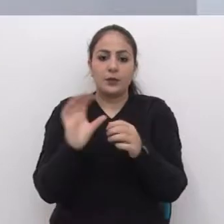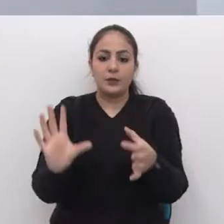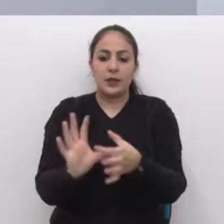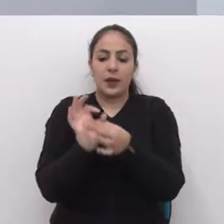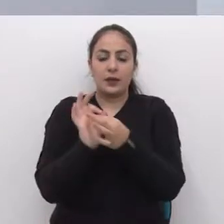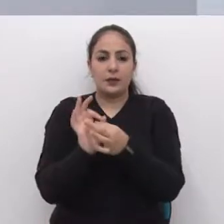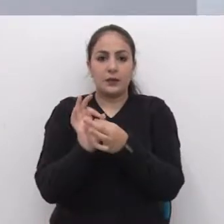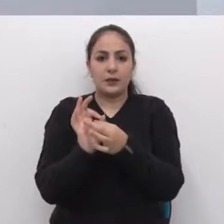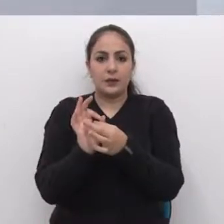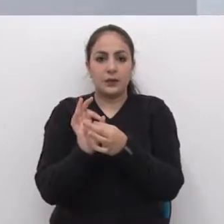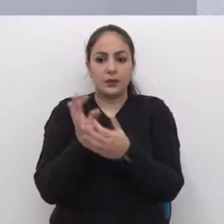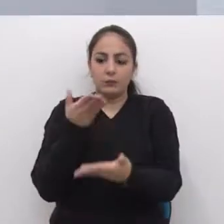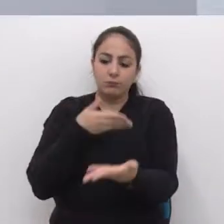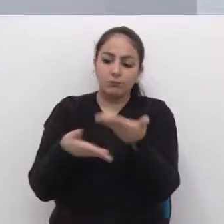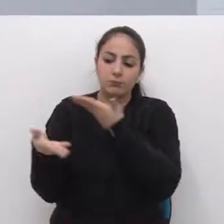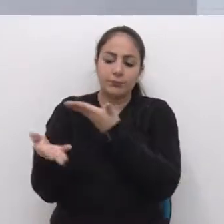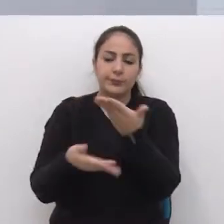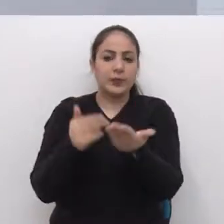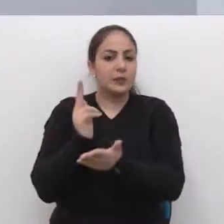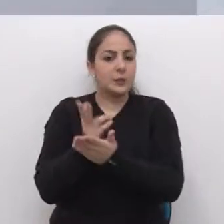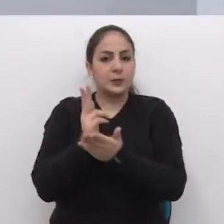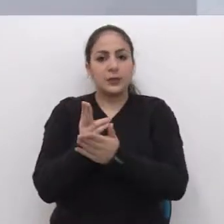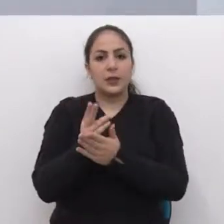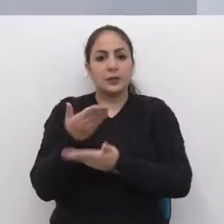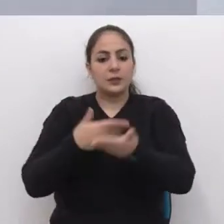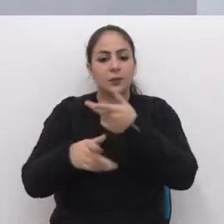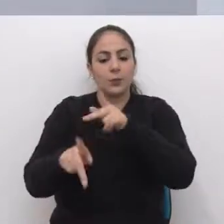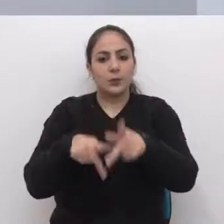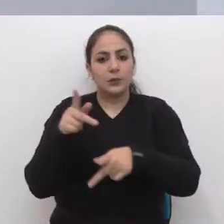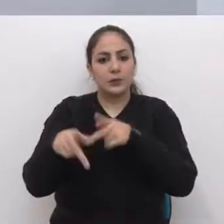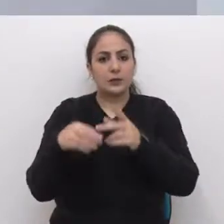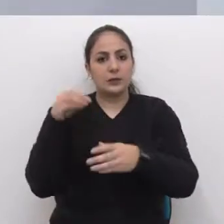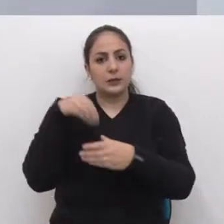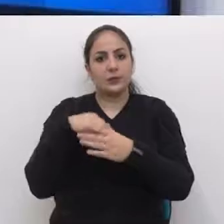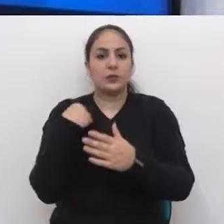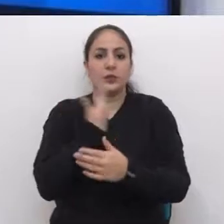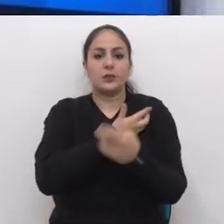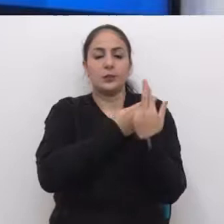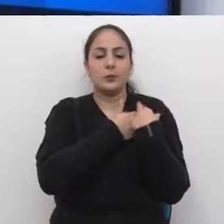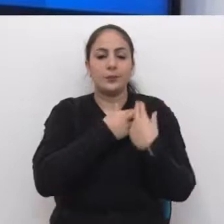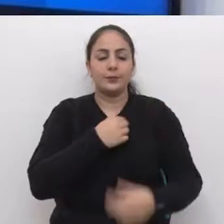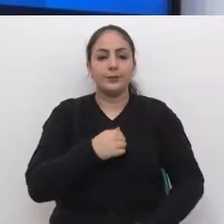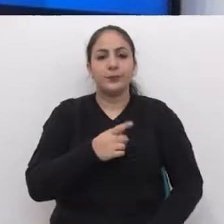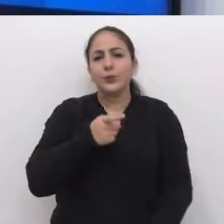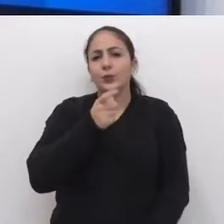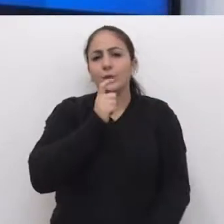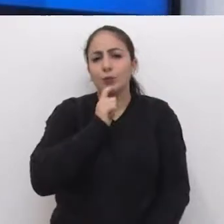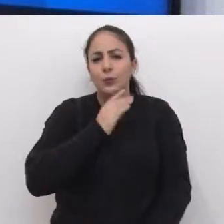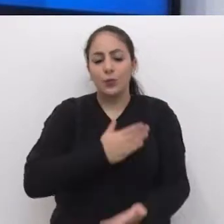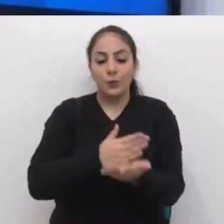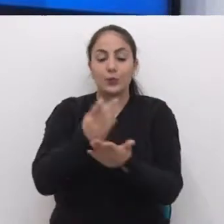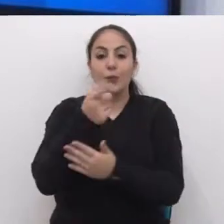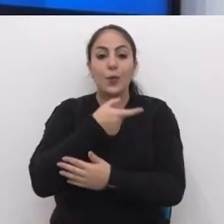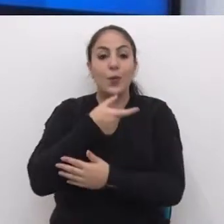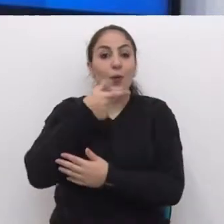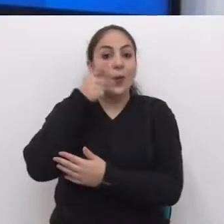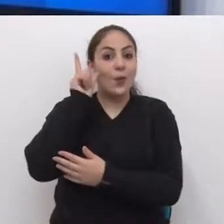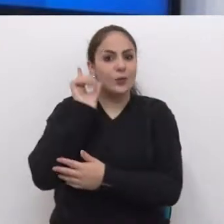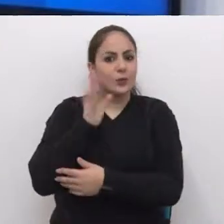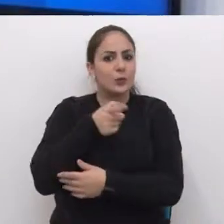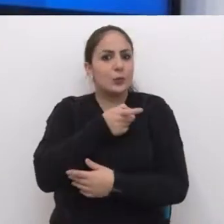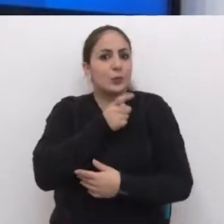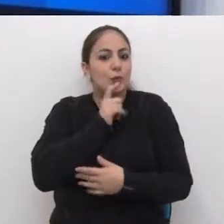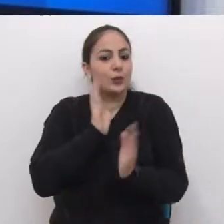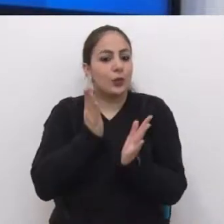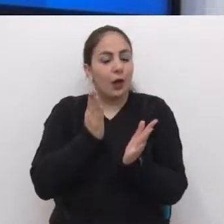ligação e sempre que possível a gente tenta atender a população dentro das nossas atribuições. O inverno começou ontem, mas o frio já está